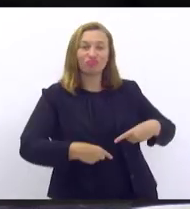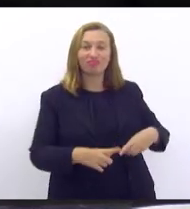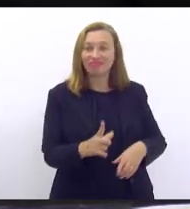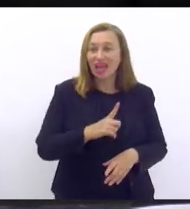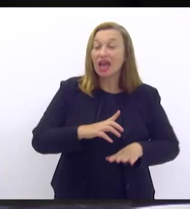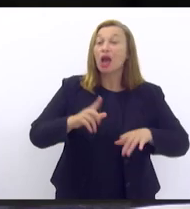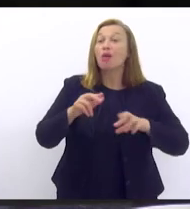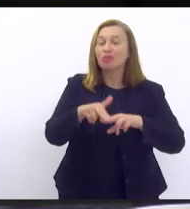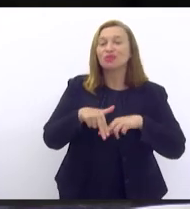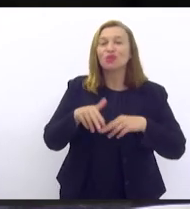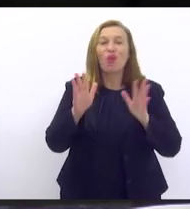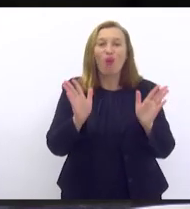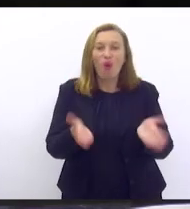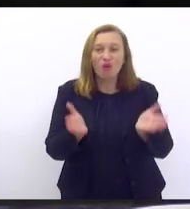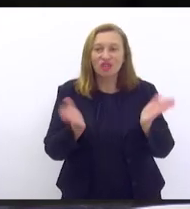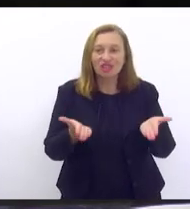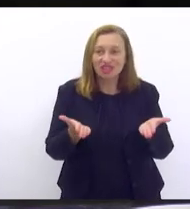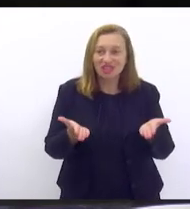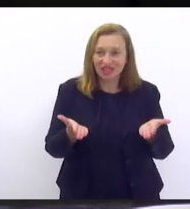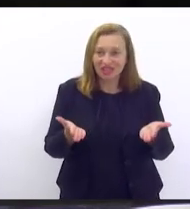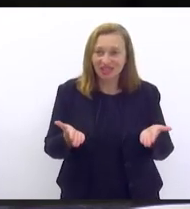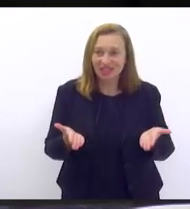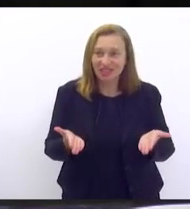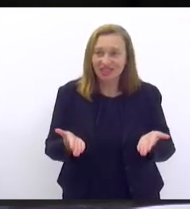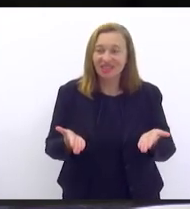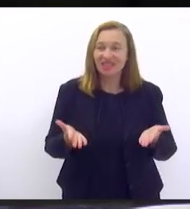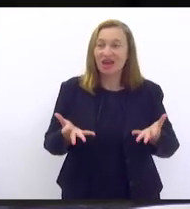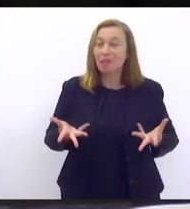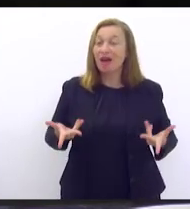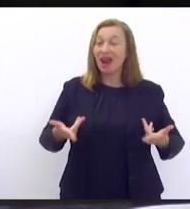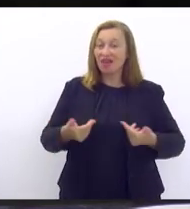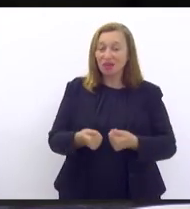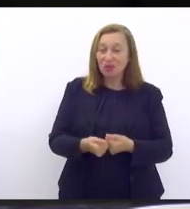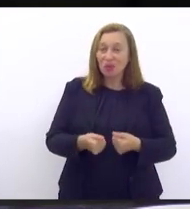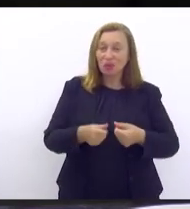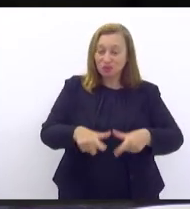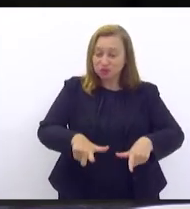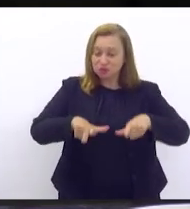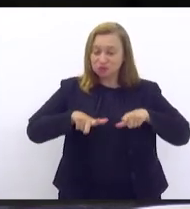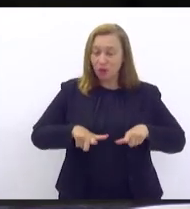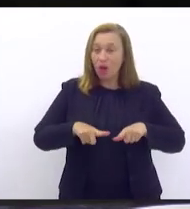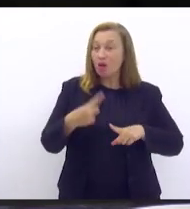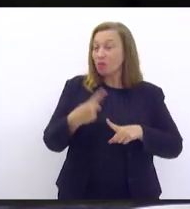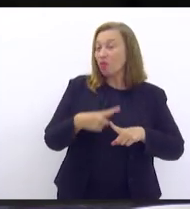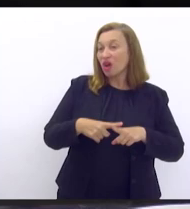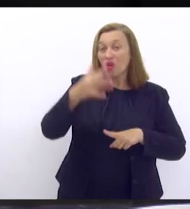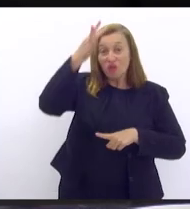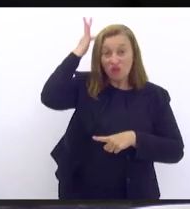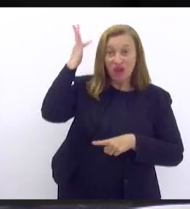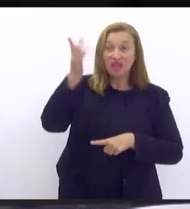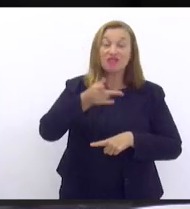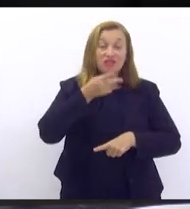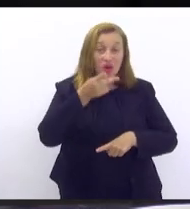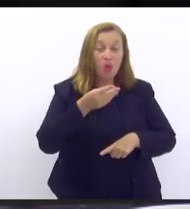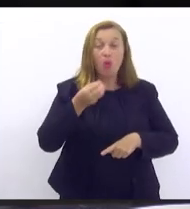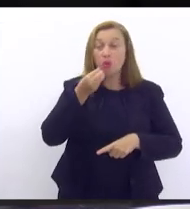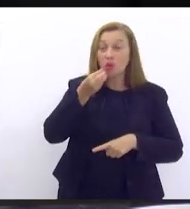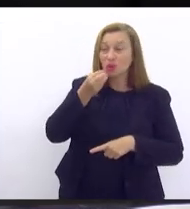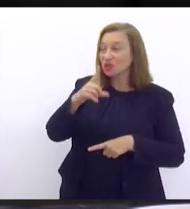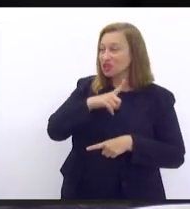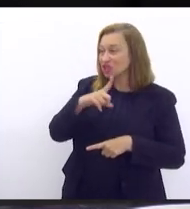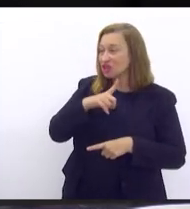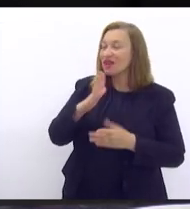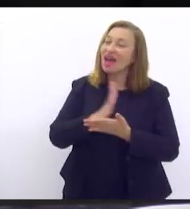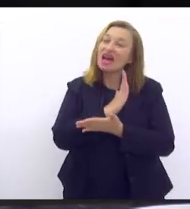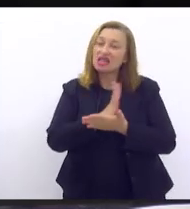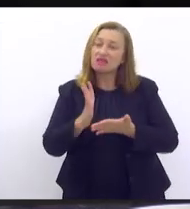hoje... E é emblemático e simbólico esta comenda, porque, bem disse o Fred, eu tive a oportunidade de... Talvez